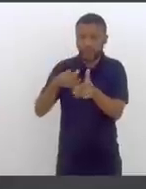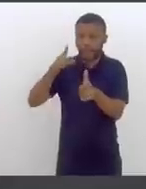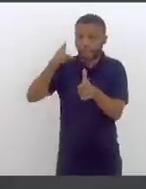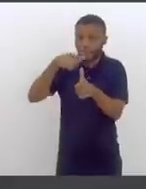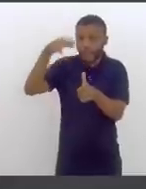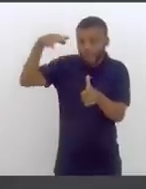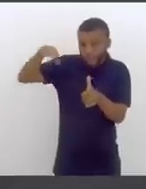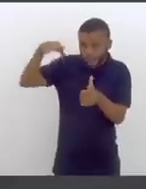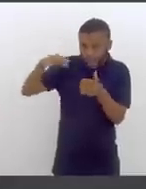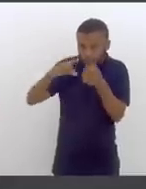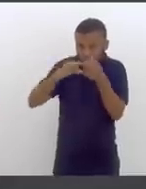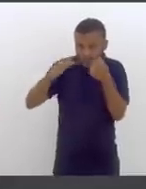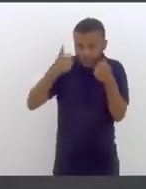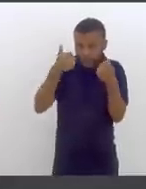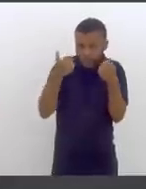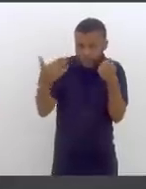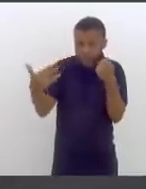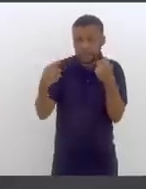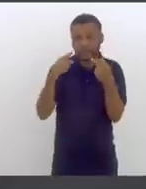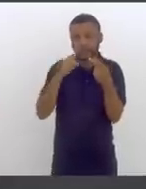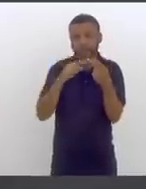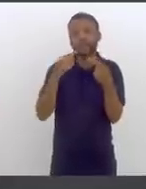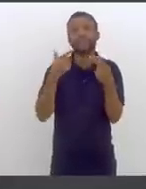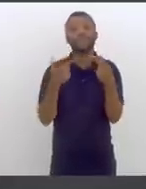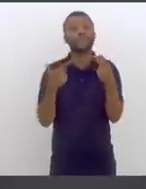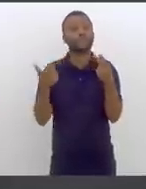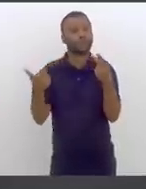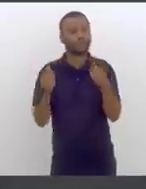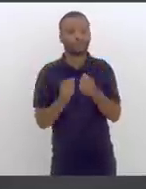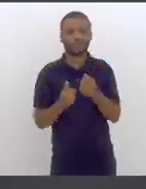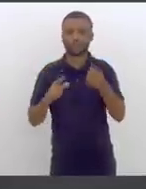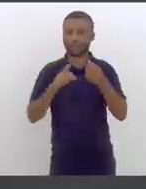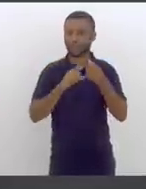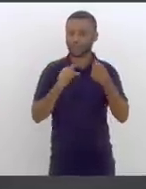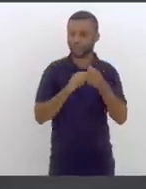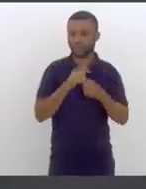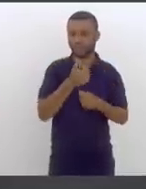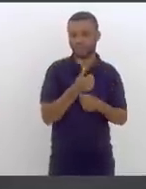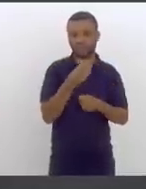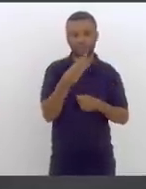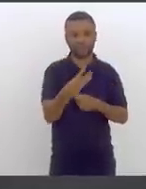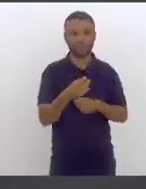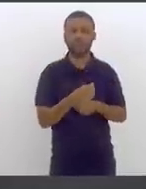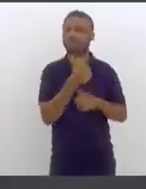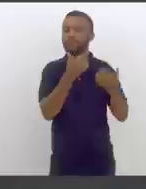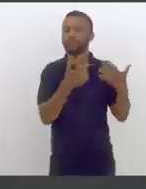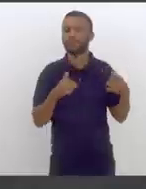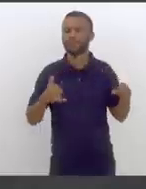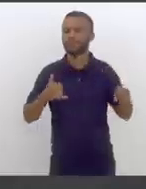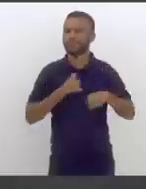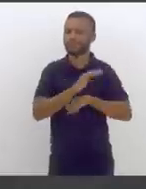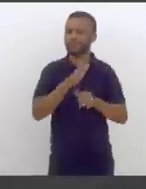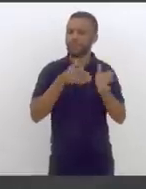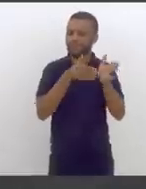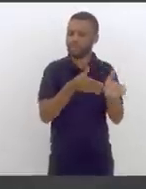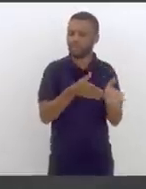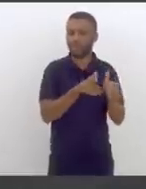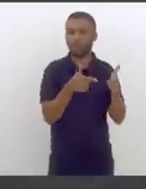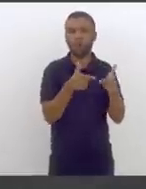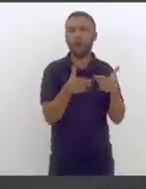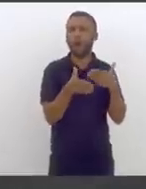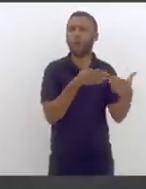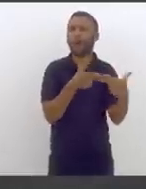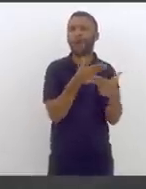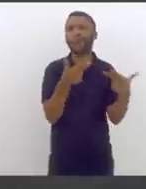no Artigo 13 no artigo 21 o artigo 13 diz que a transgação disciplinar é qualquer